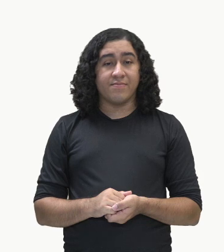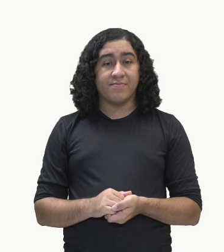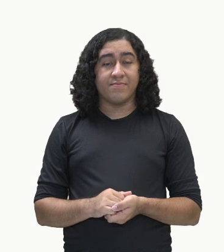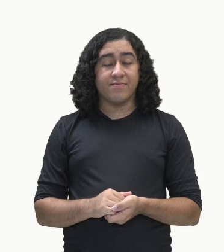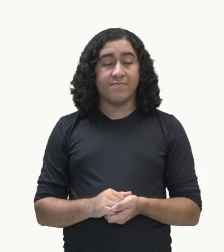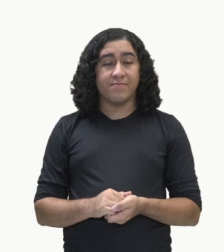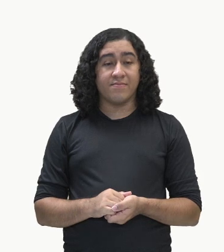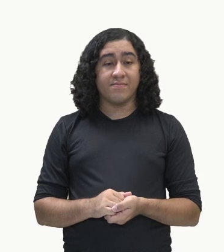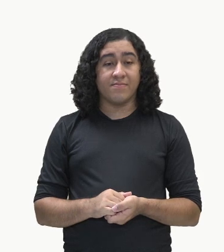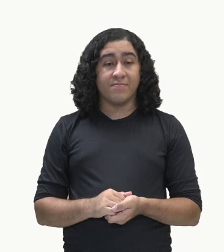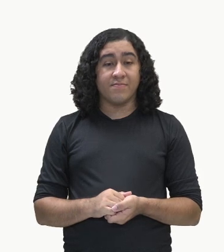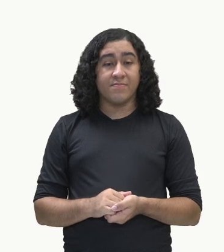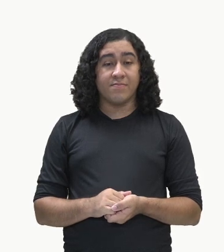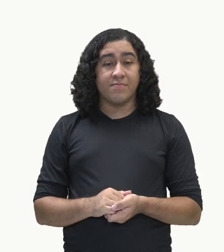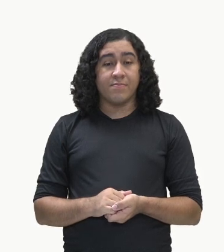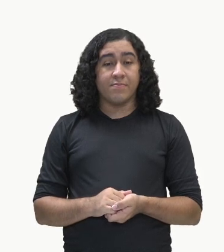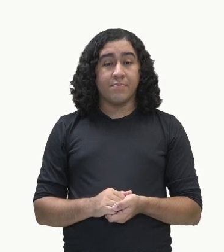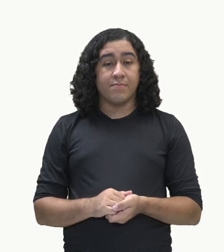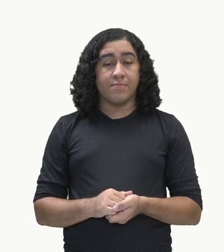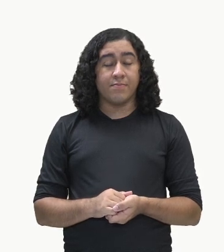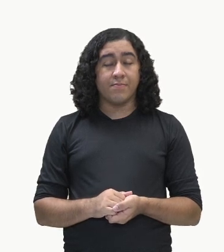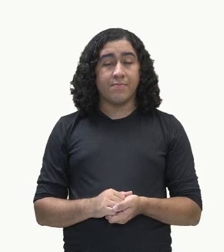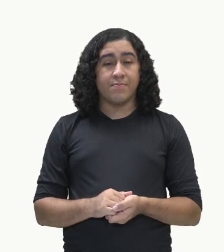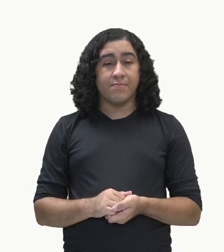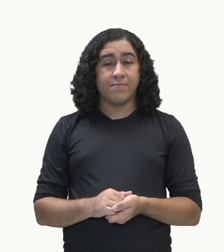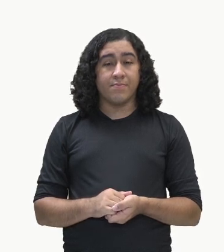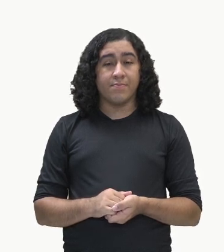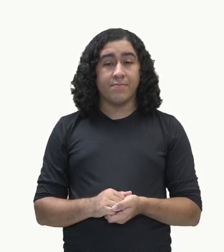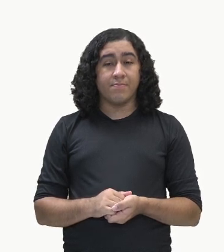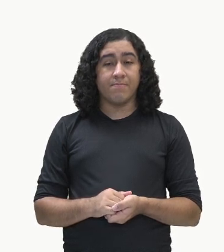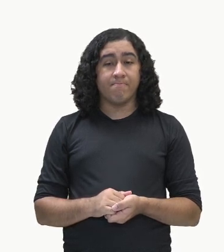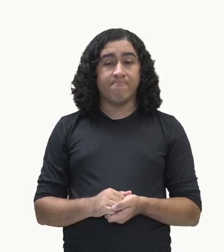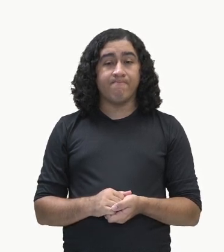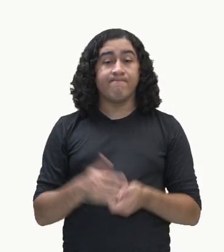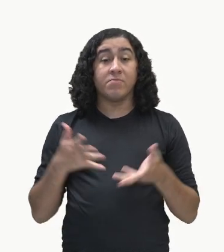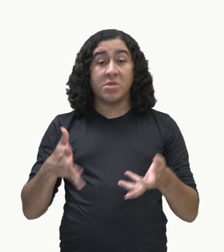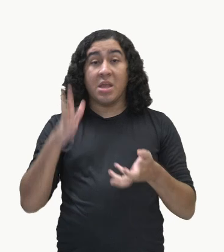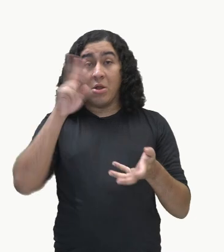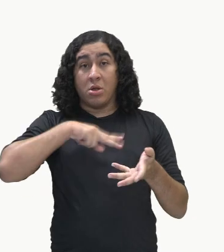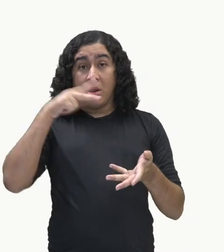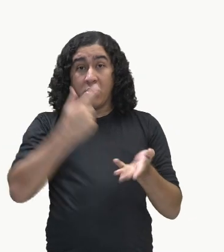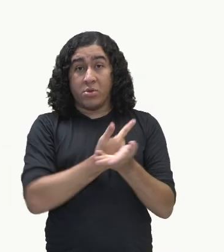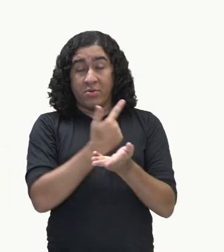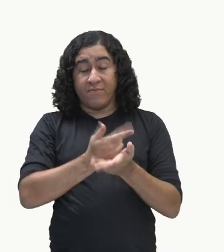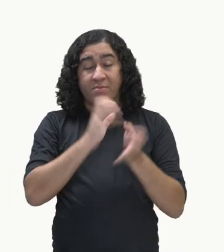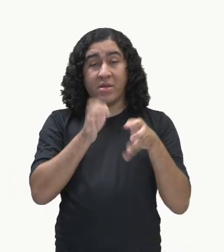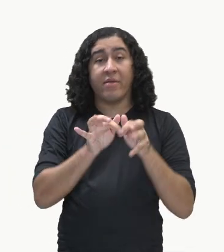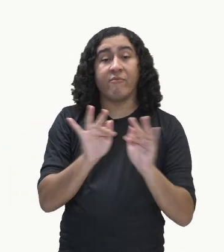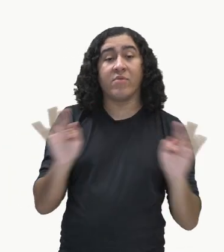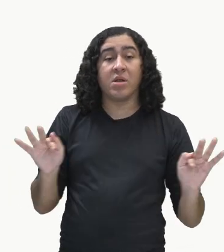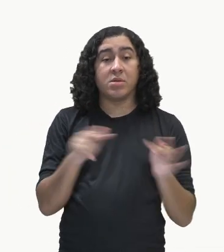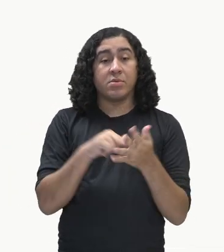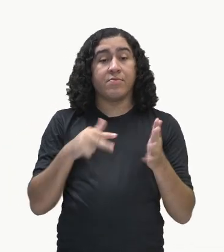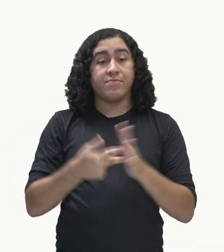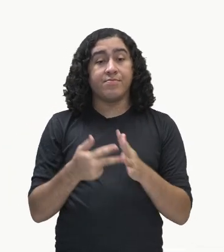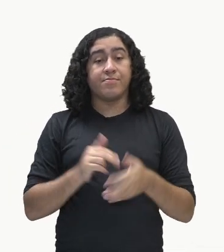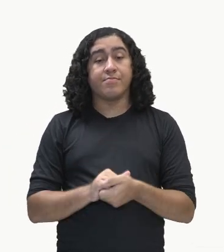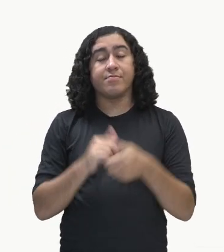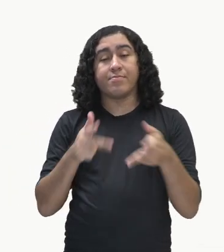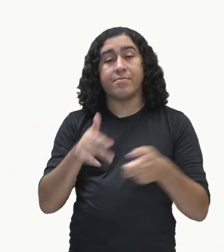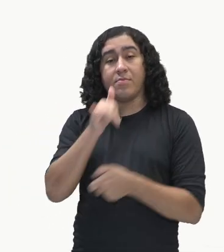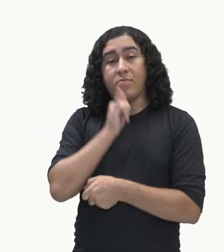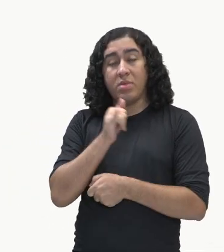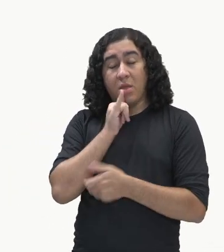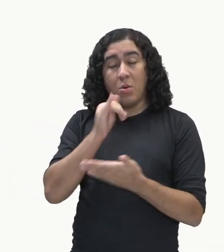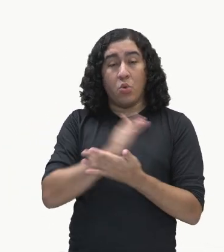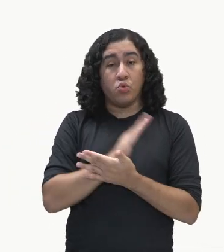to read it. Eu quero ler o livro, né? Agora eu quero ler. Então, repare que alguns exemplos aí